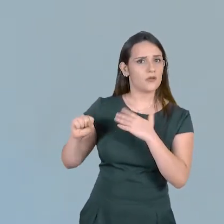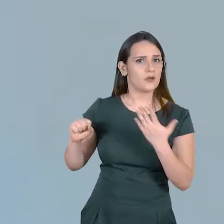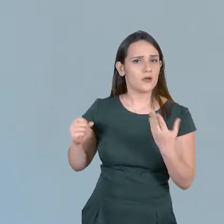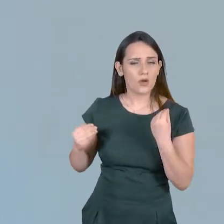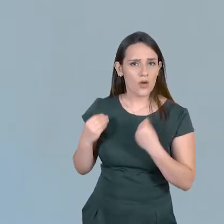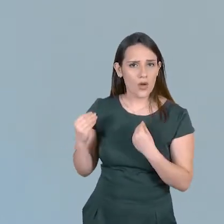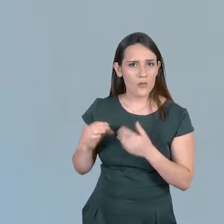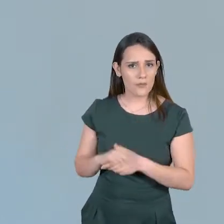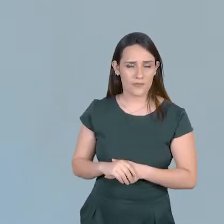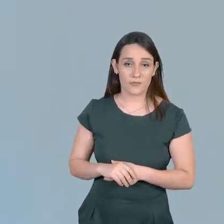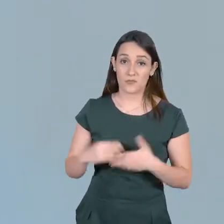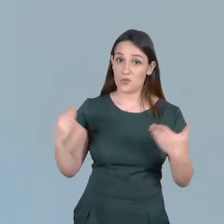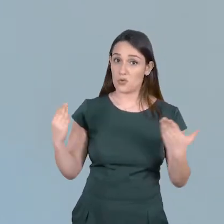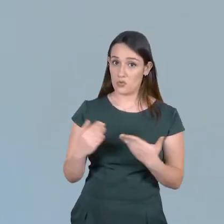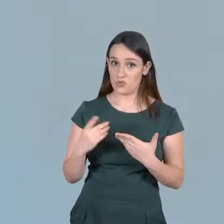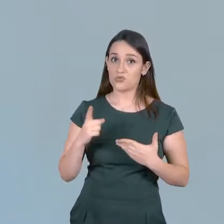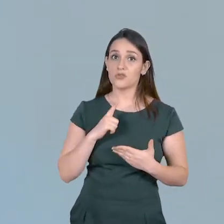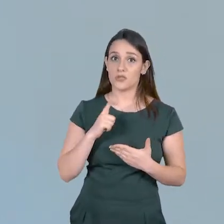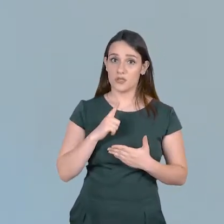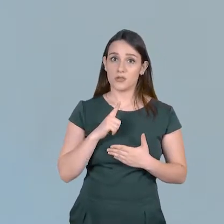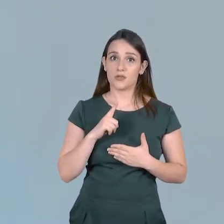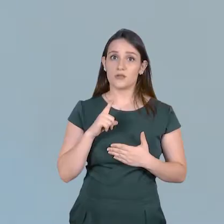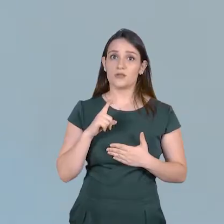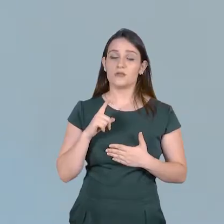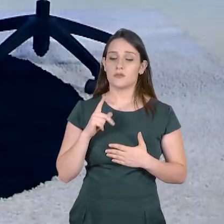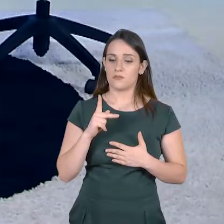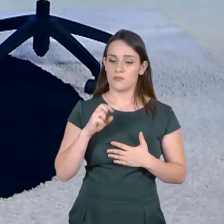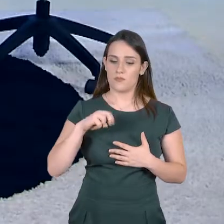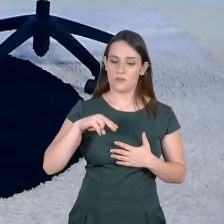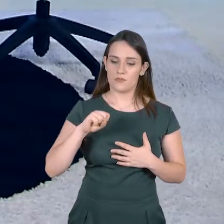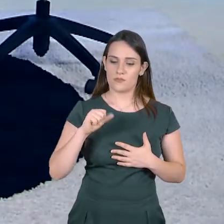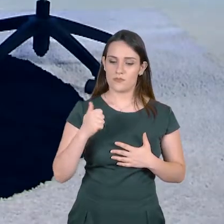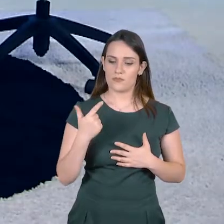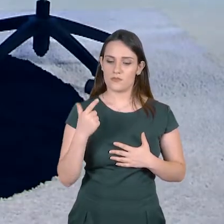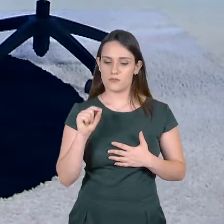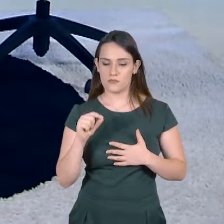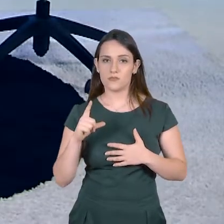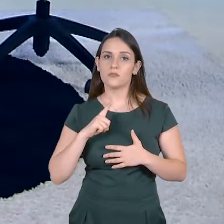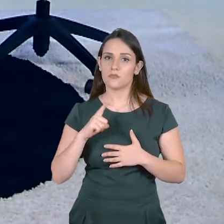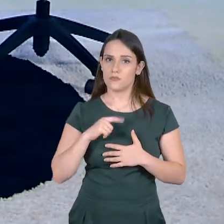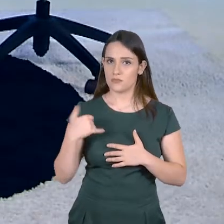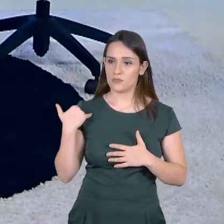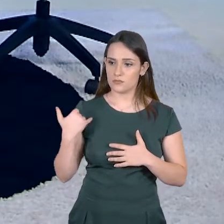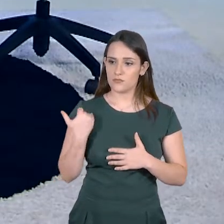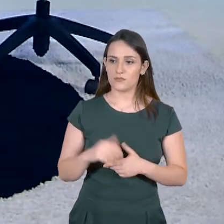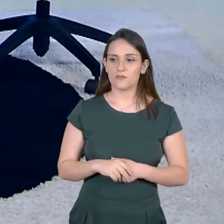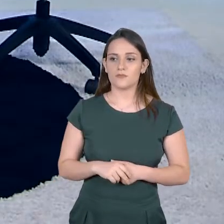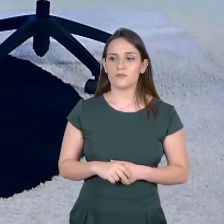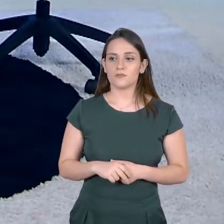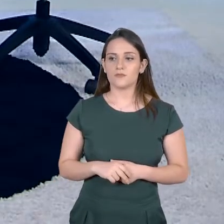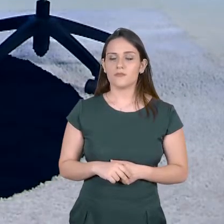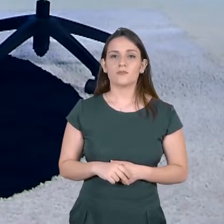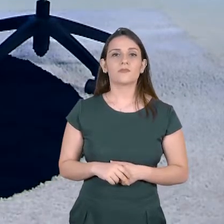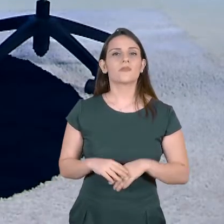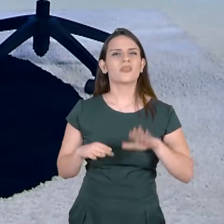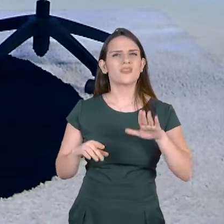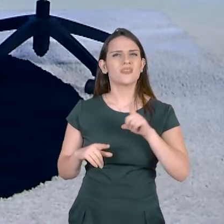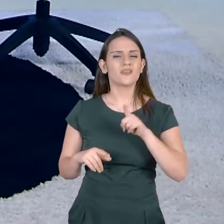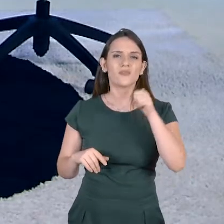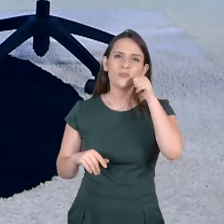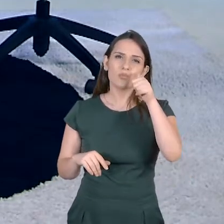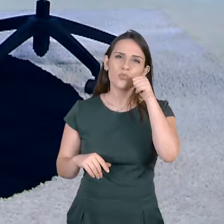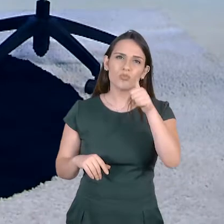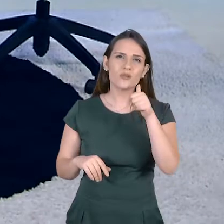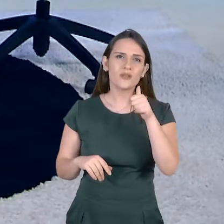ela integra, conforme os filhos vão atingindo a maioridade. Como aquela senhora que disse ontem, estou preocupado com meus bebês que estão nascendo.